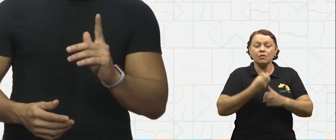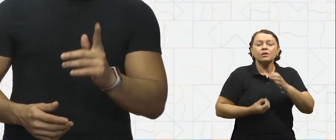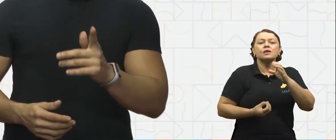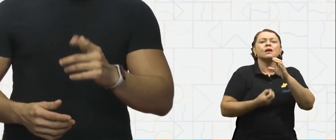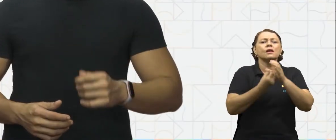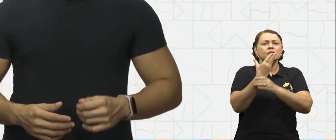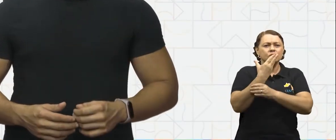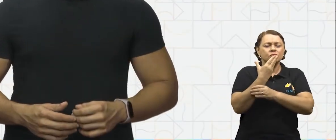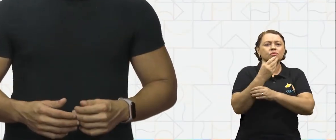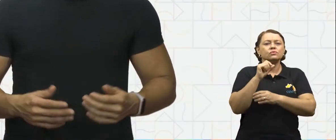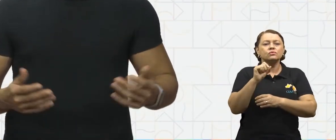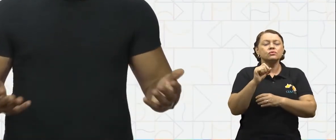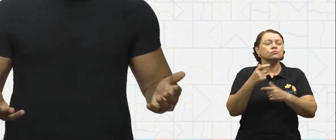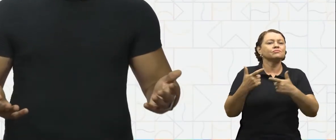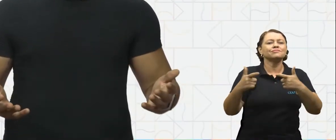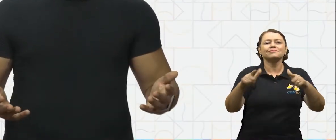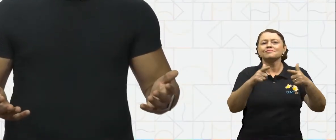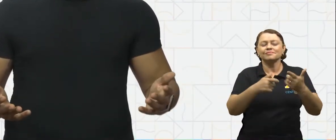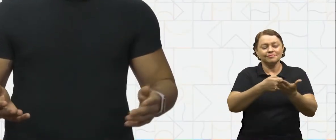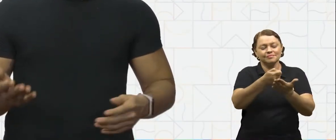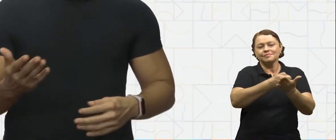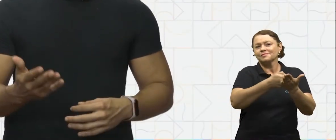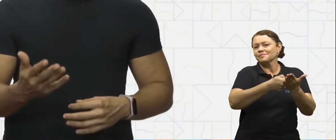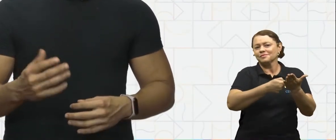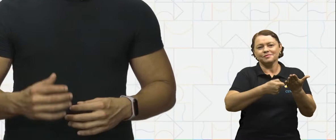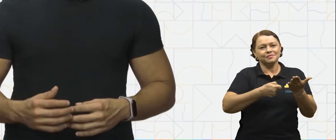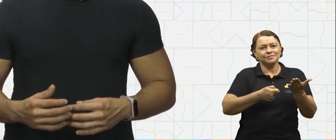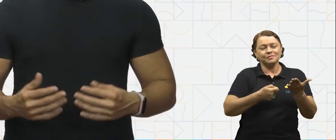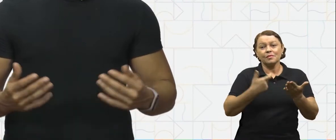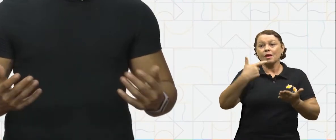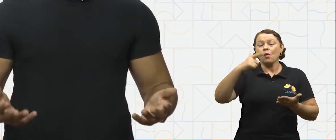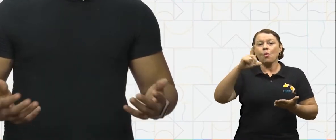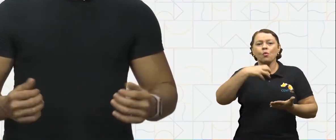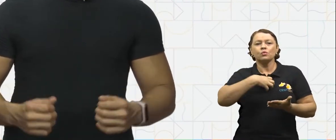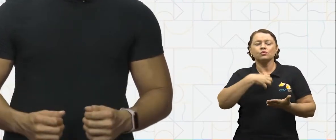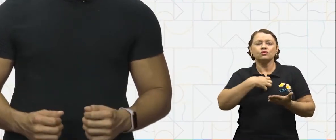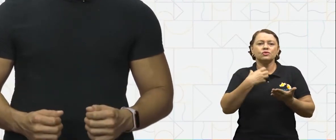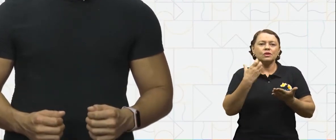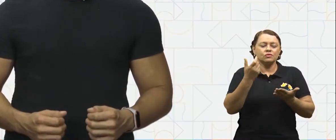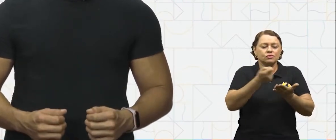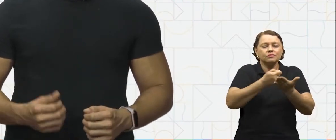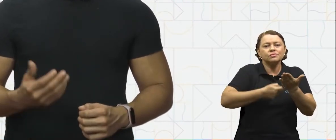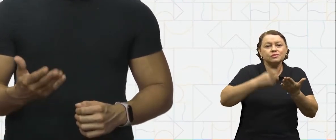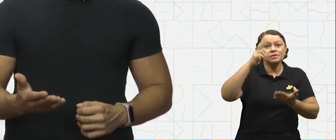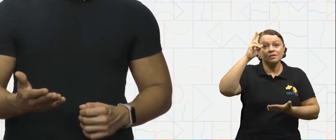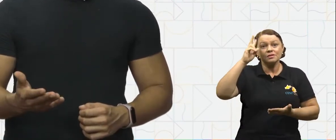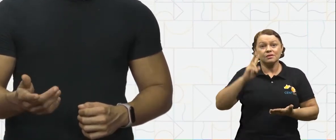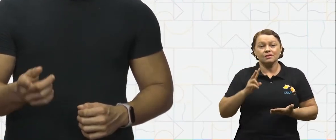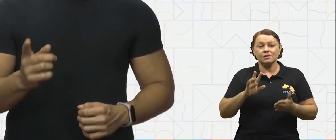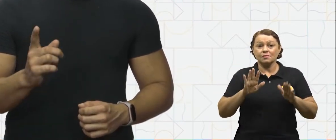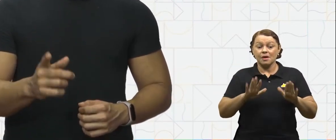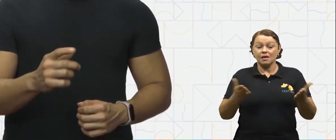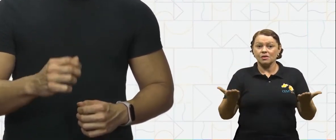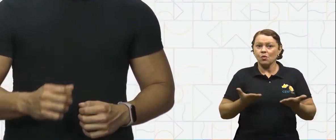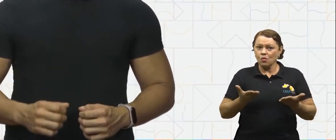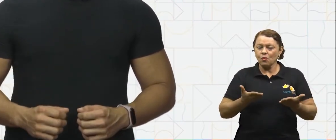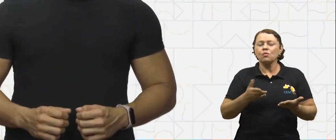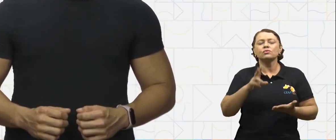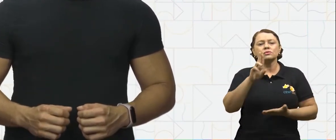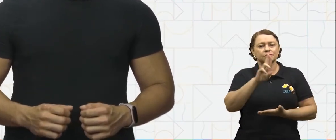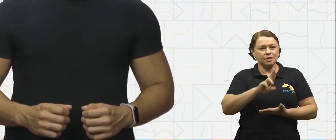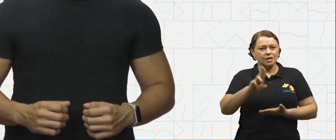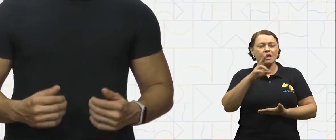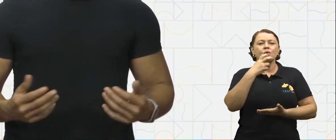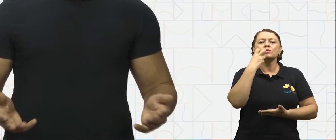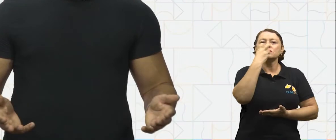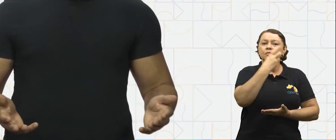surgiu há muito tempo, quando não havia escrita ou outras formas de registrar a história. Hoje em dia, ainda usamos muito